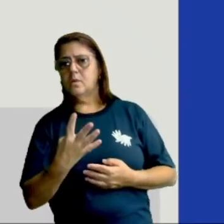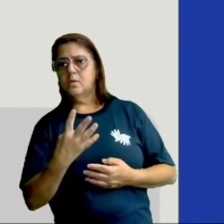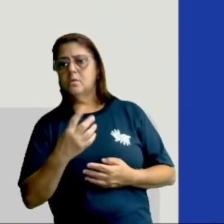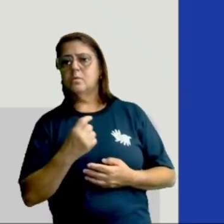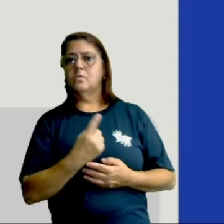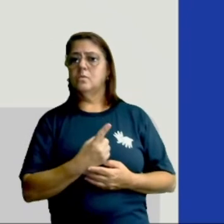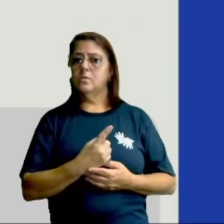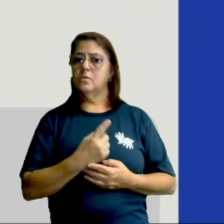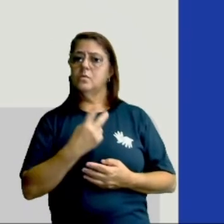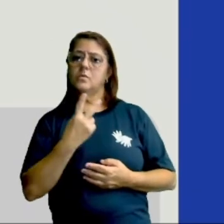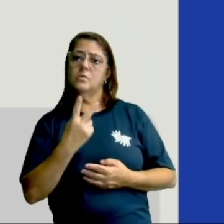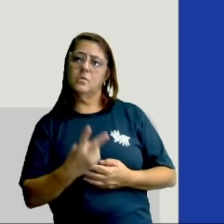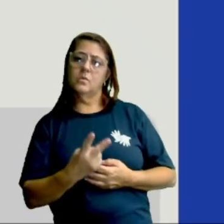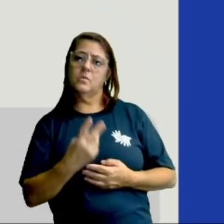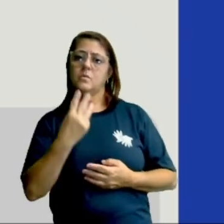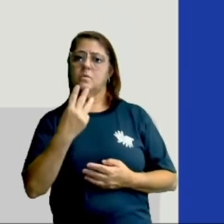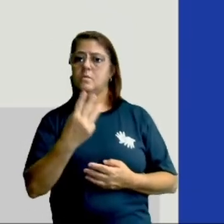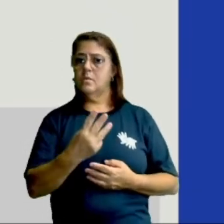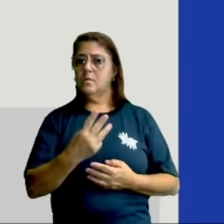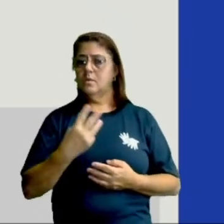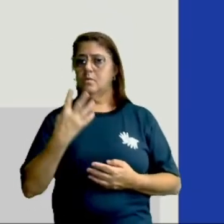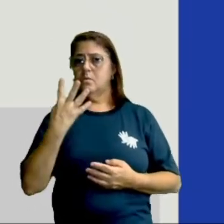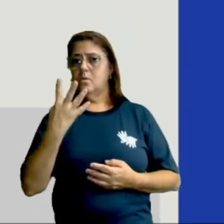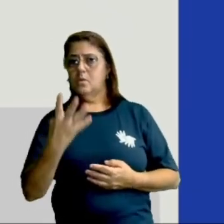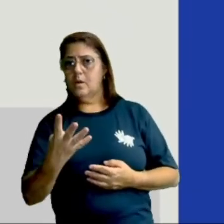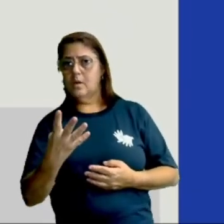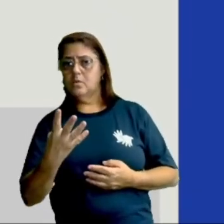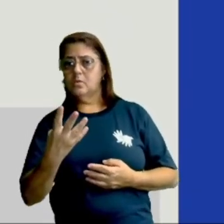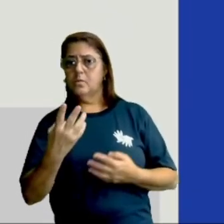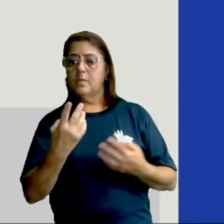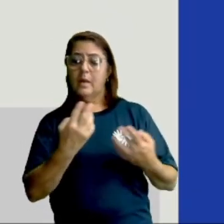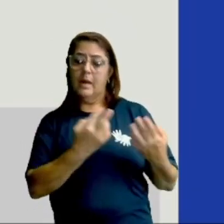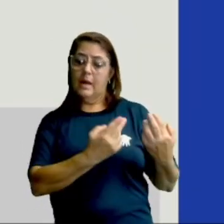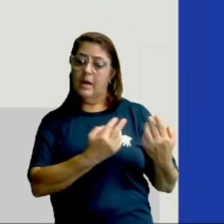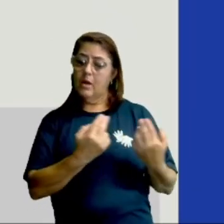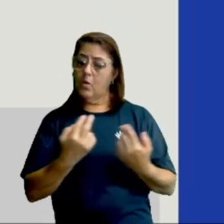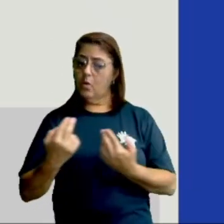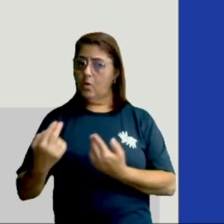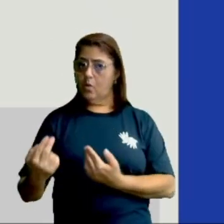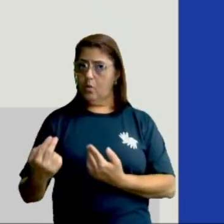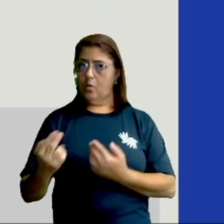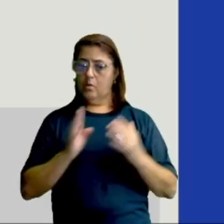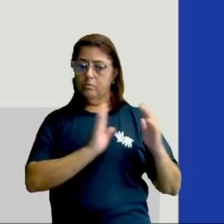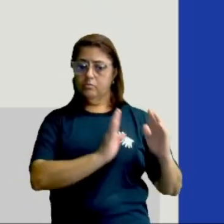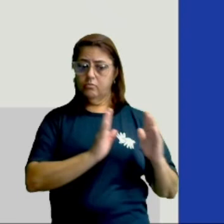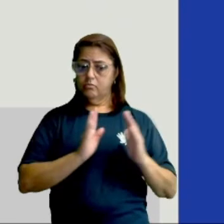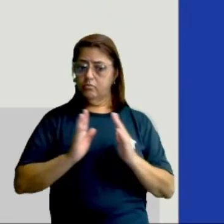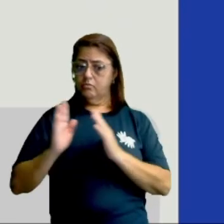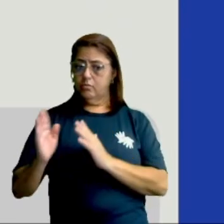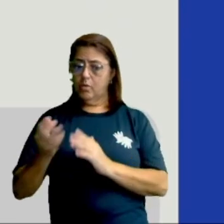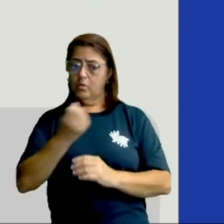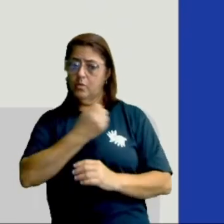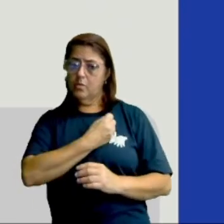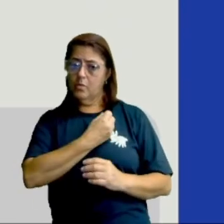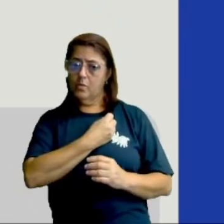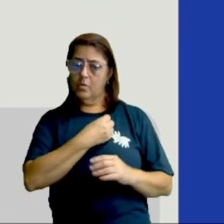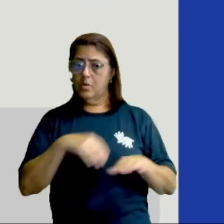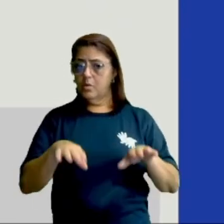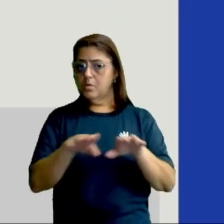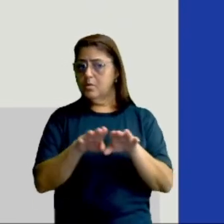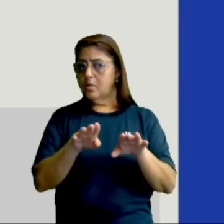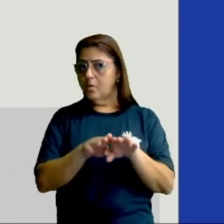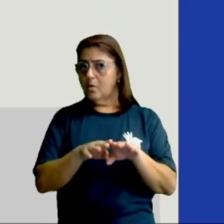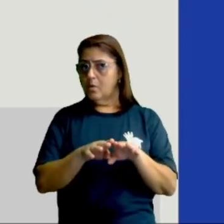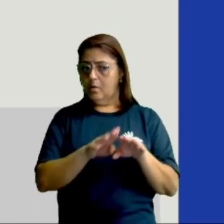3, 4. 1, 2, 3, 4. Então, aqui, ó, ele pegou